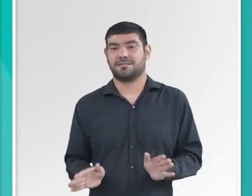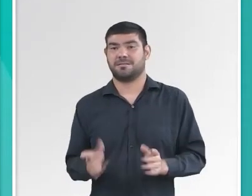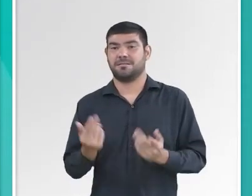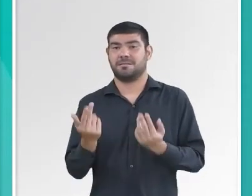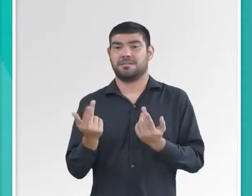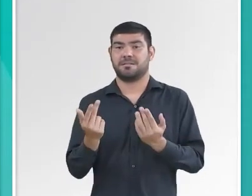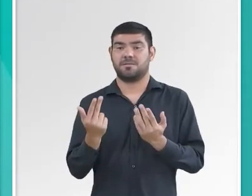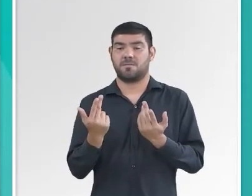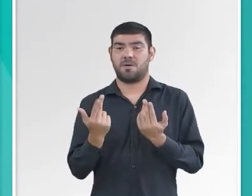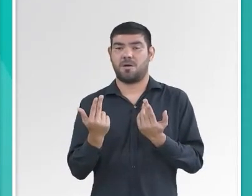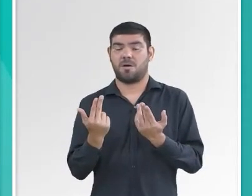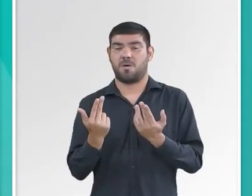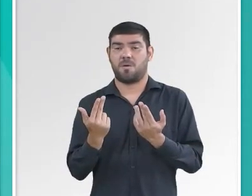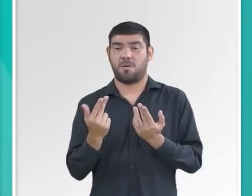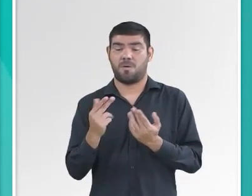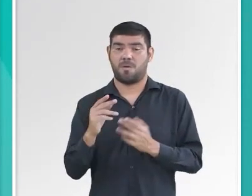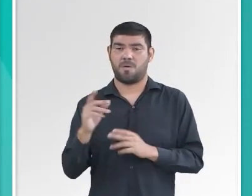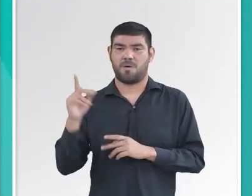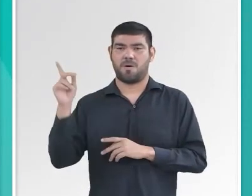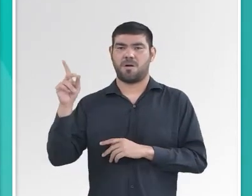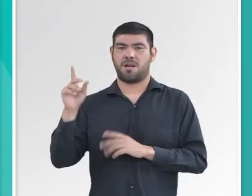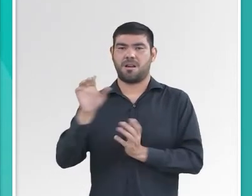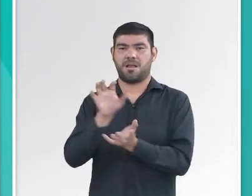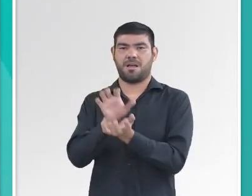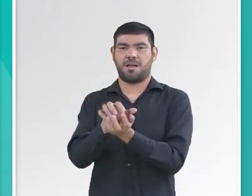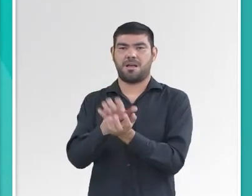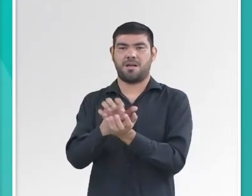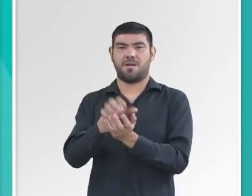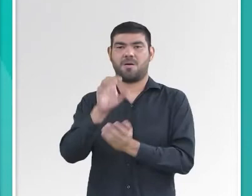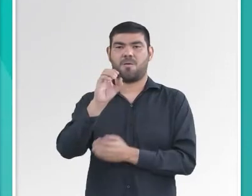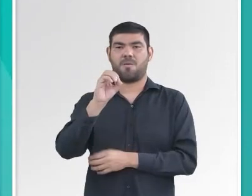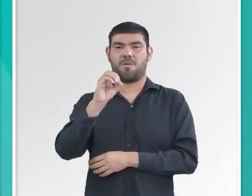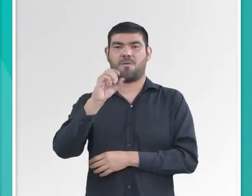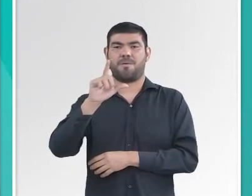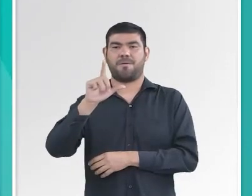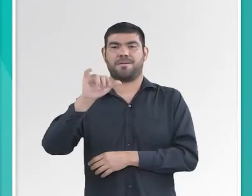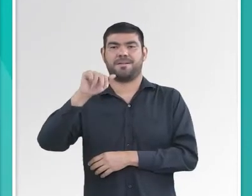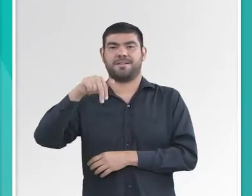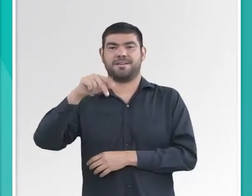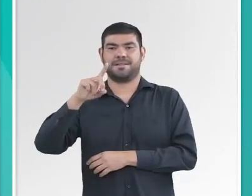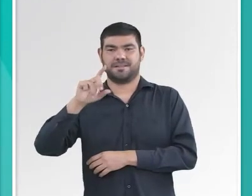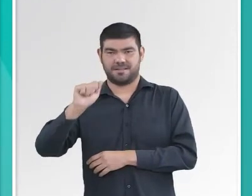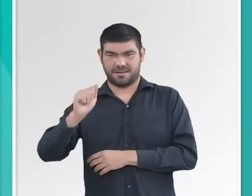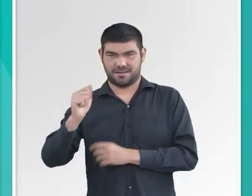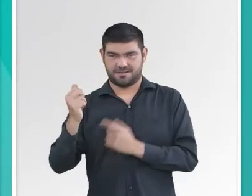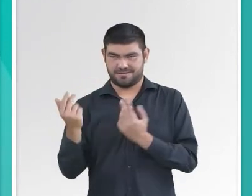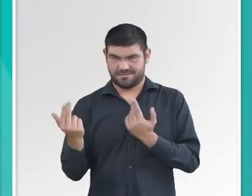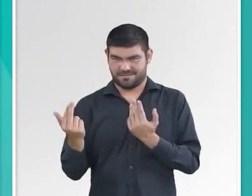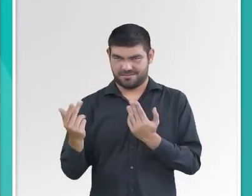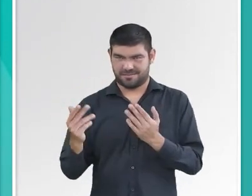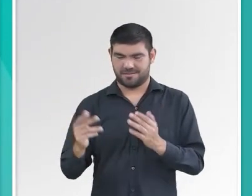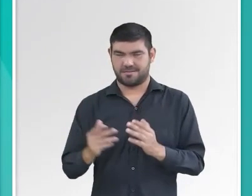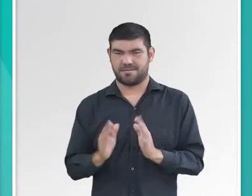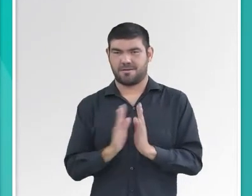Então, a gente tem todos esses elementos aí presentes logo nesse primeiro parágrafo. Então, você